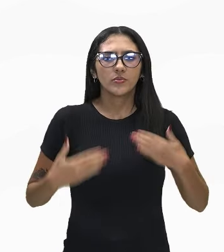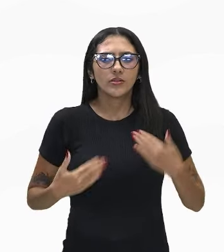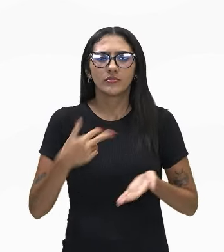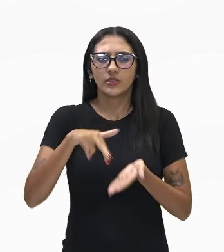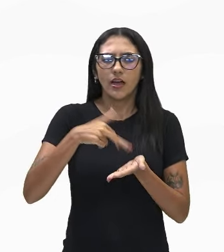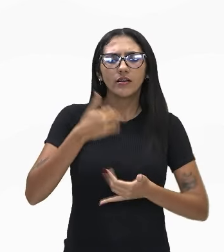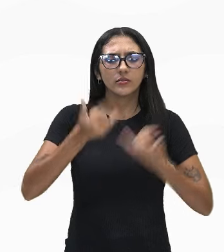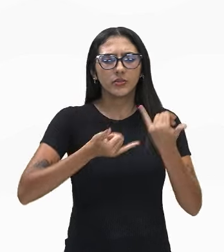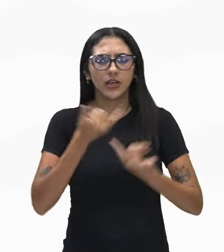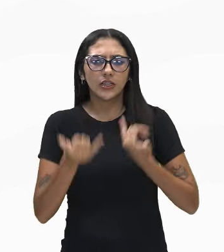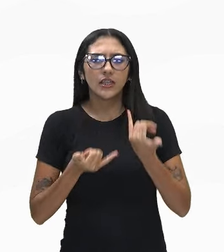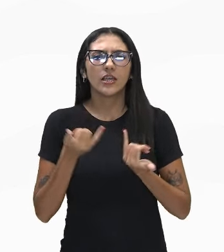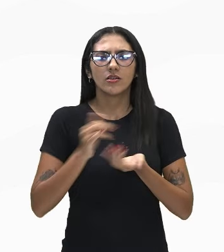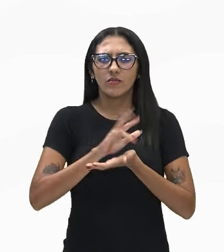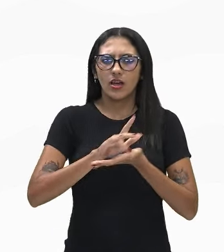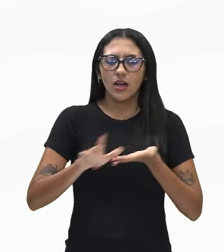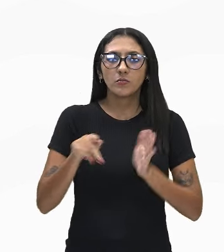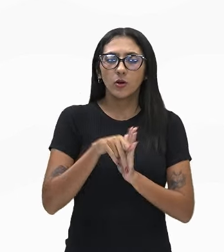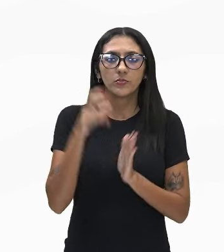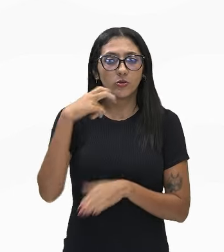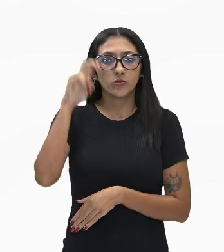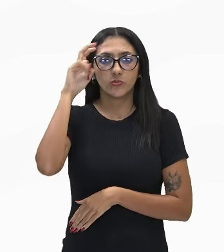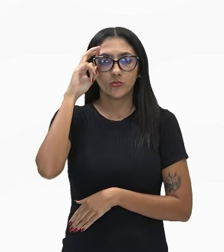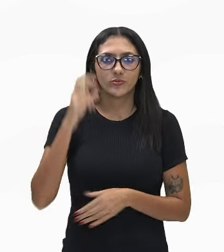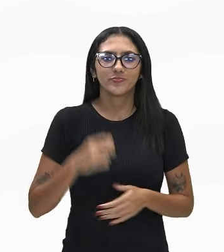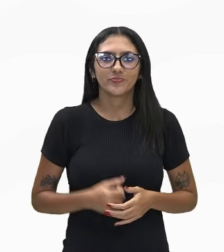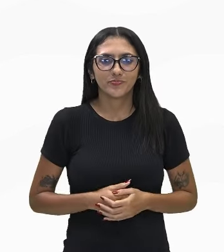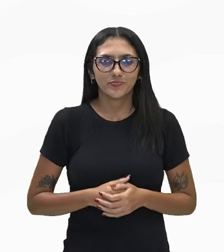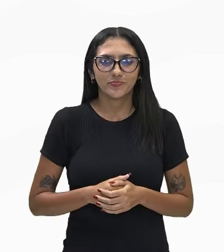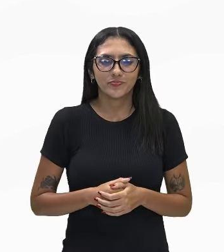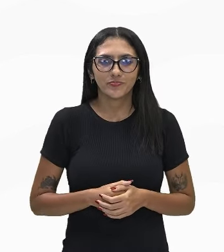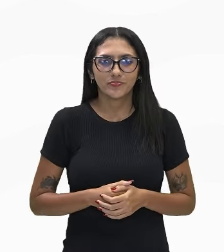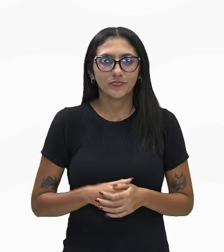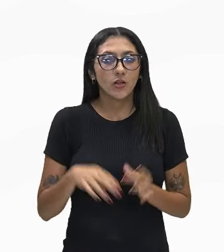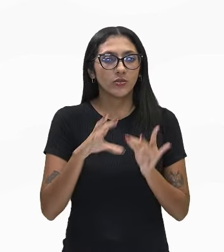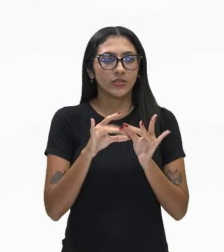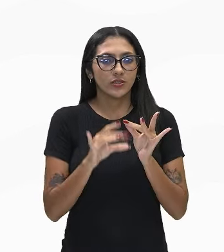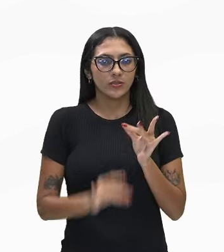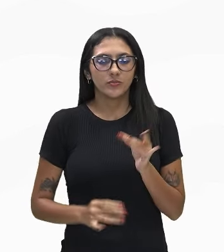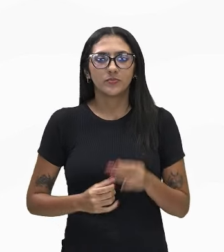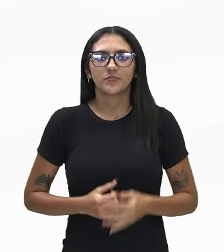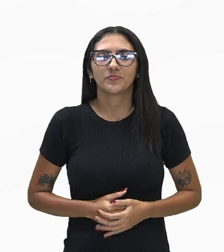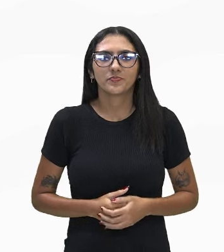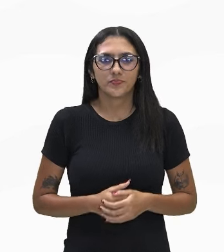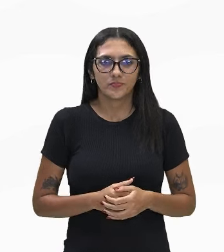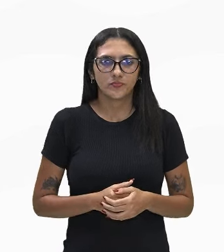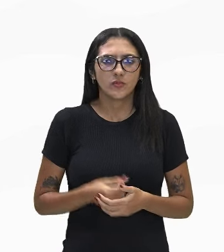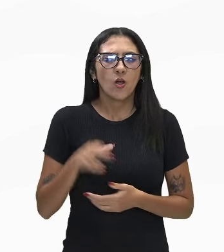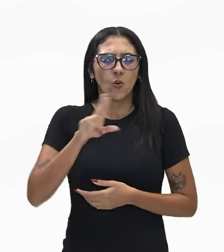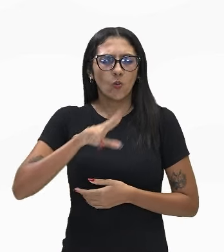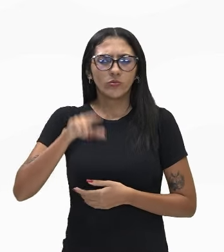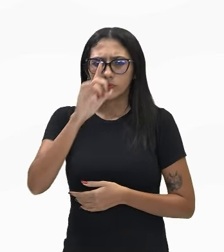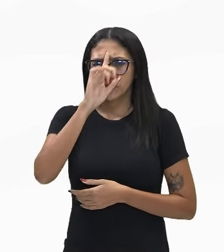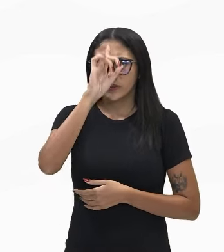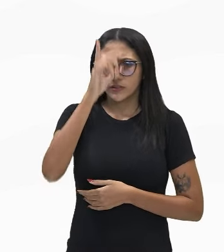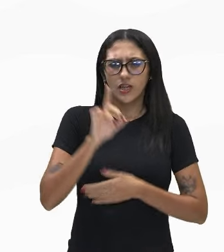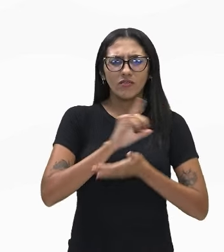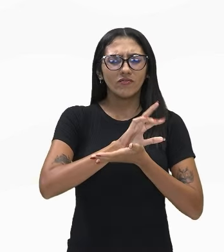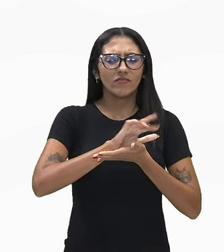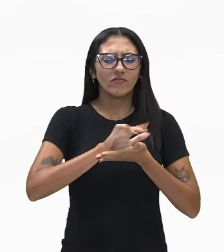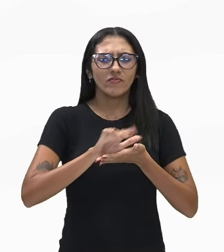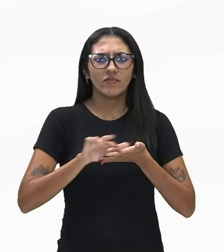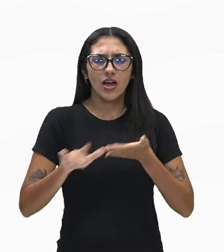brincadeiras, lutas das culturas amazônicas. O detalhamento aí, né? É o uso criativo das